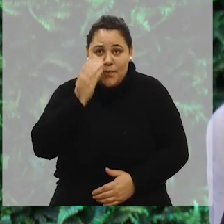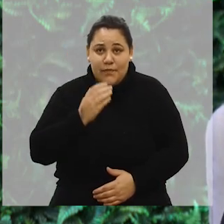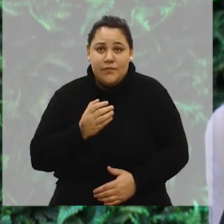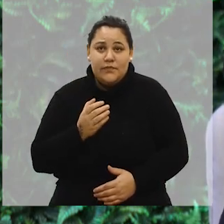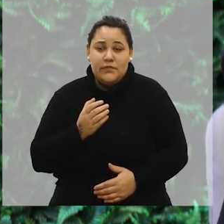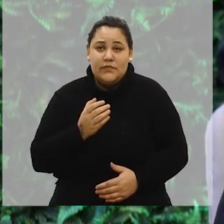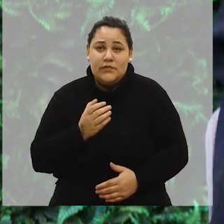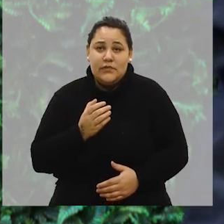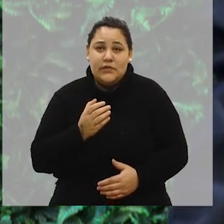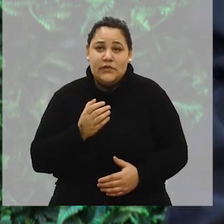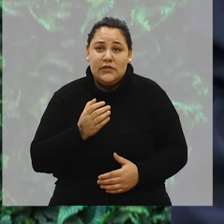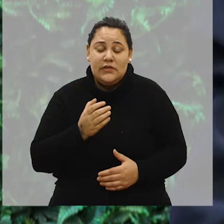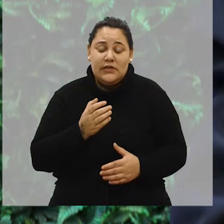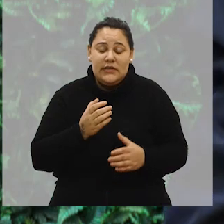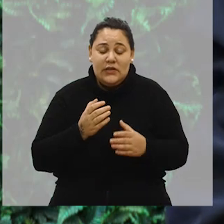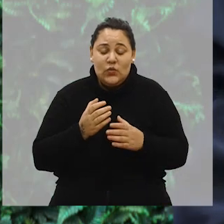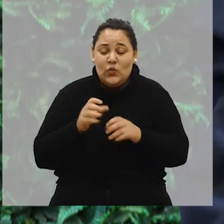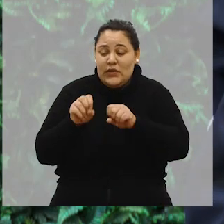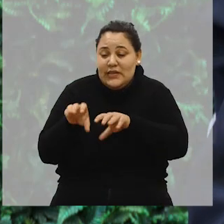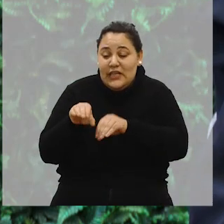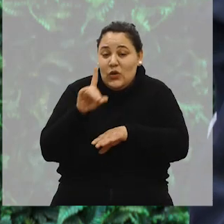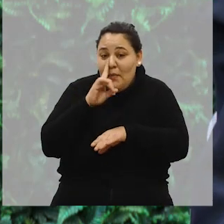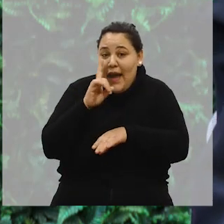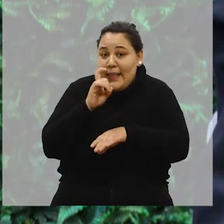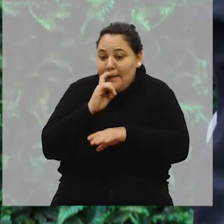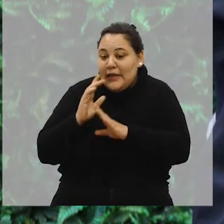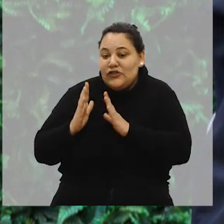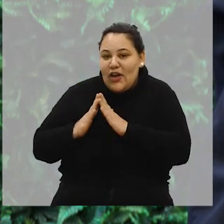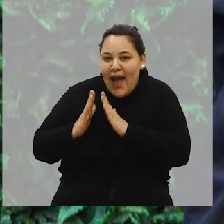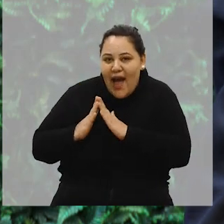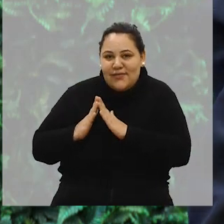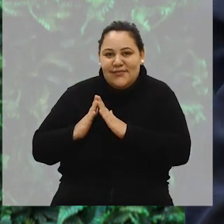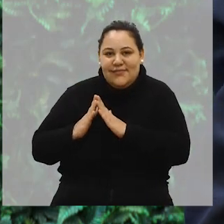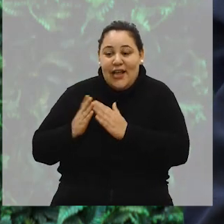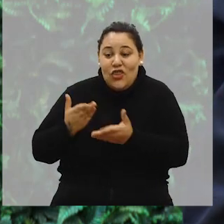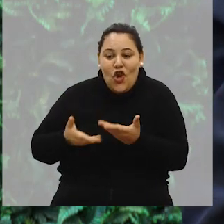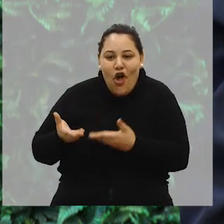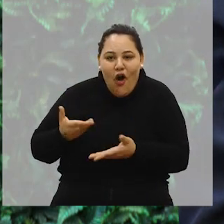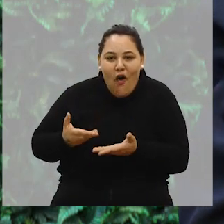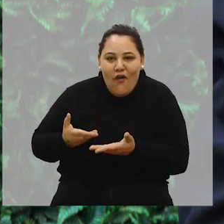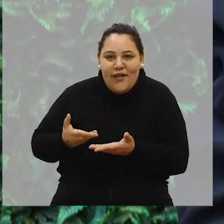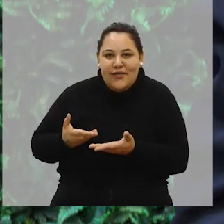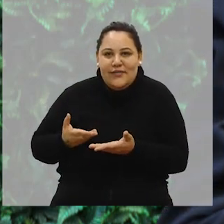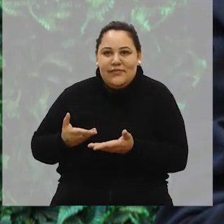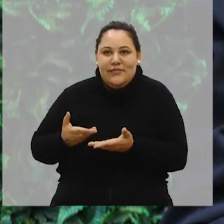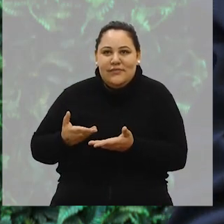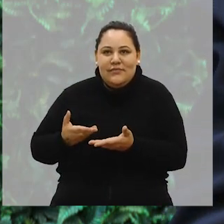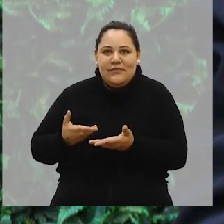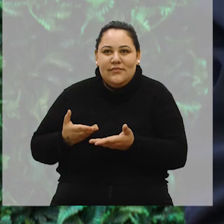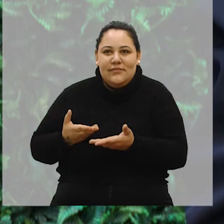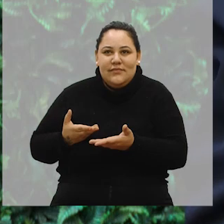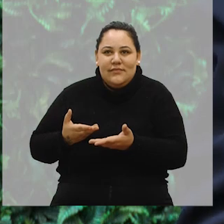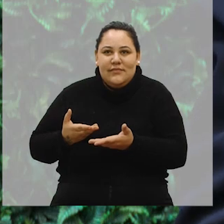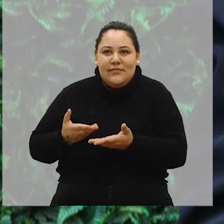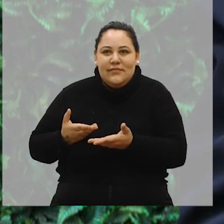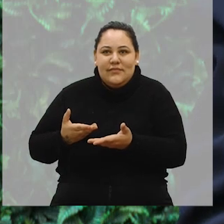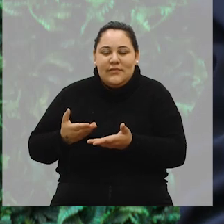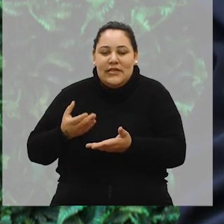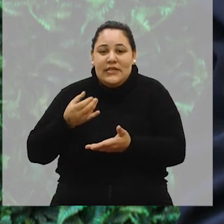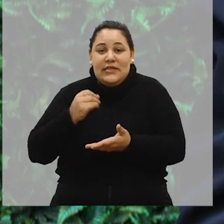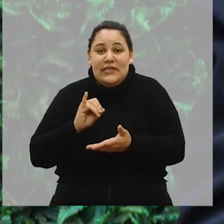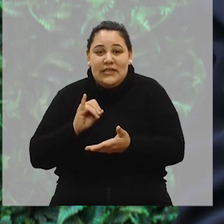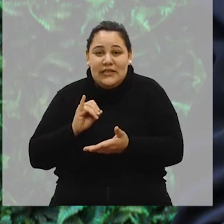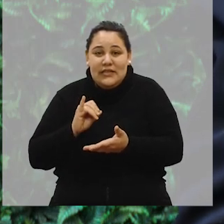aquele cabedal trazido de casa, do pai, da mãe, né, aquilo ali define, ou